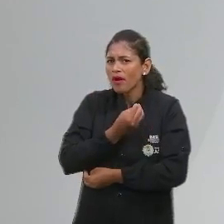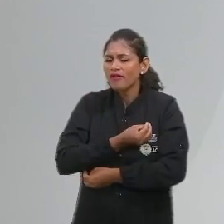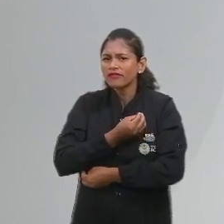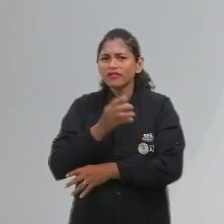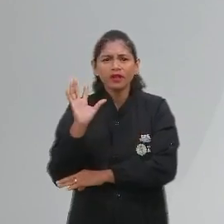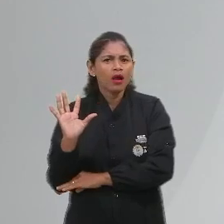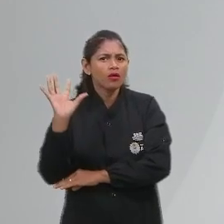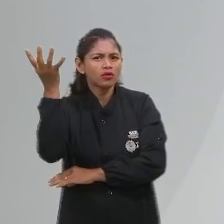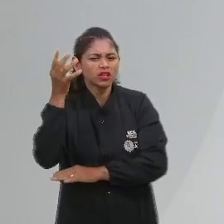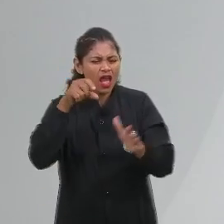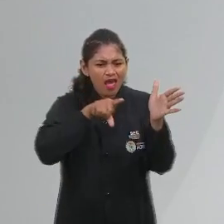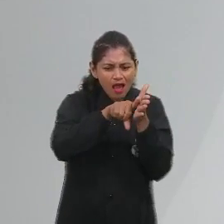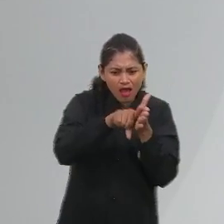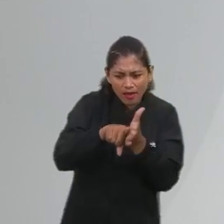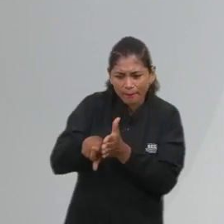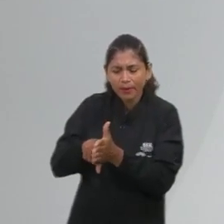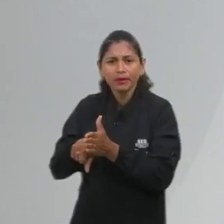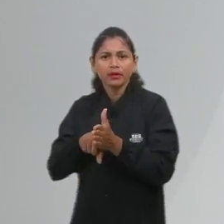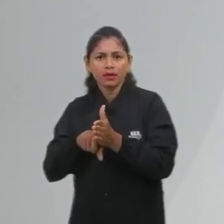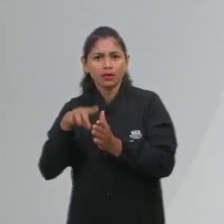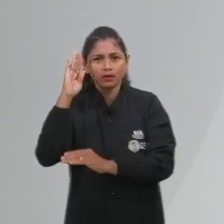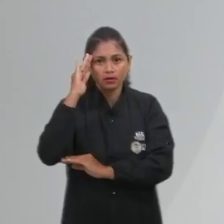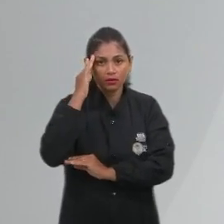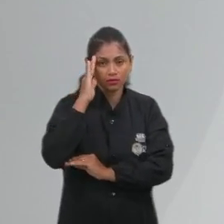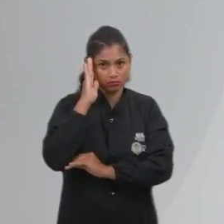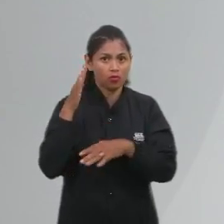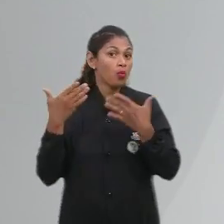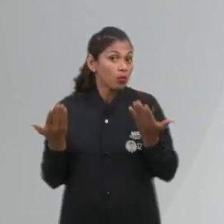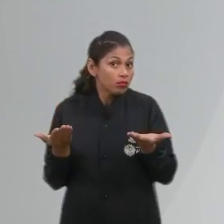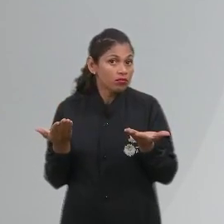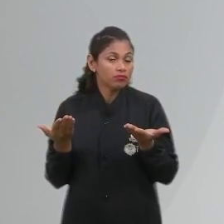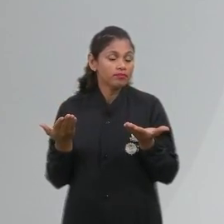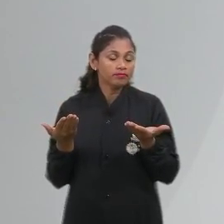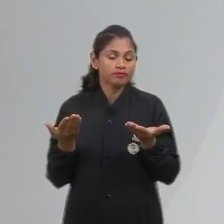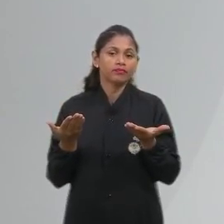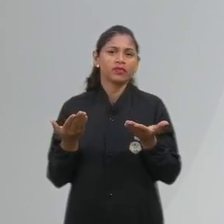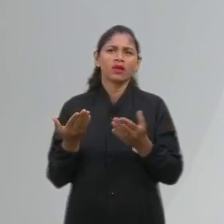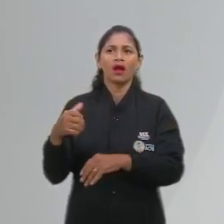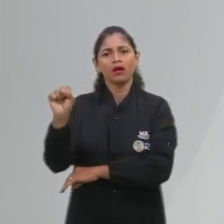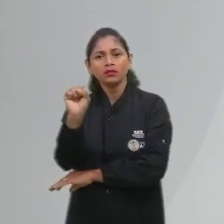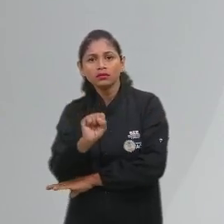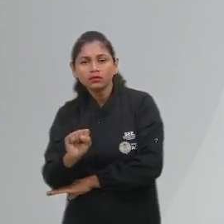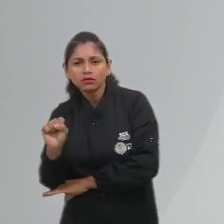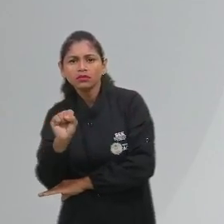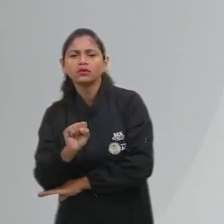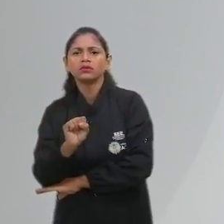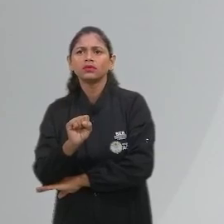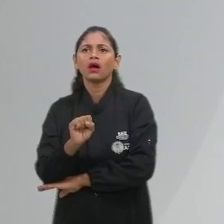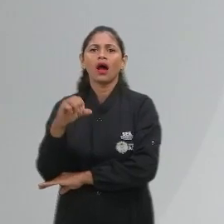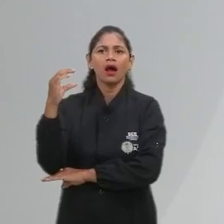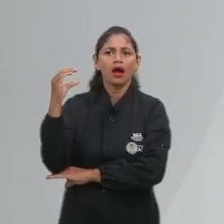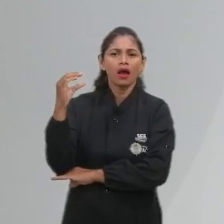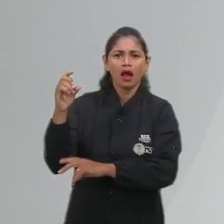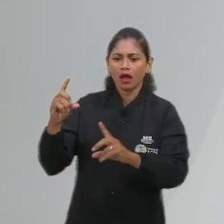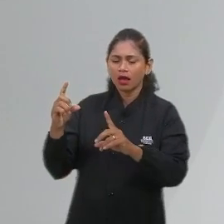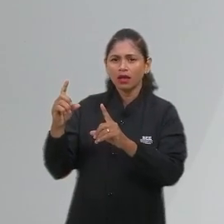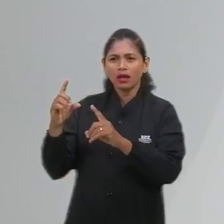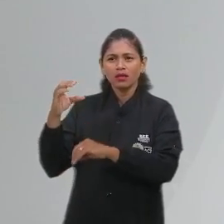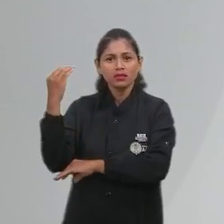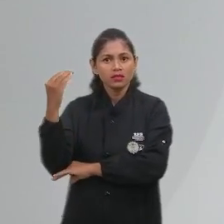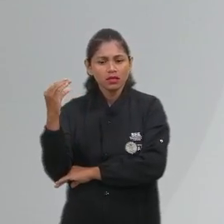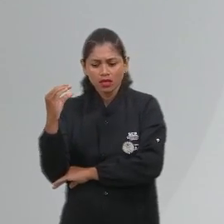são investigadas, entendidas, compreendidas? Se a sociologia é a ciência da